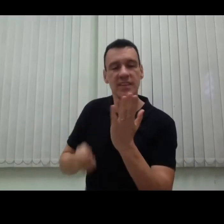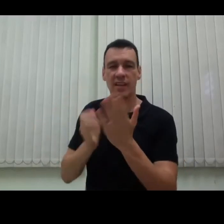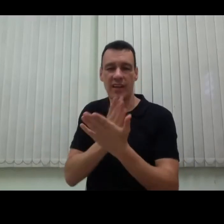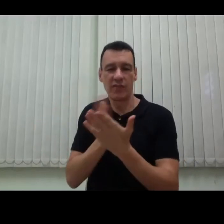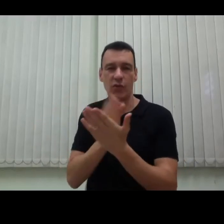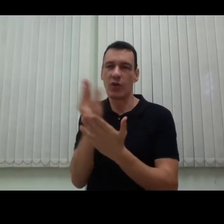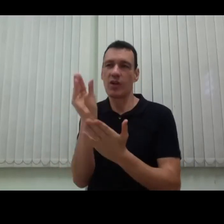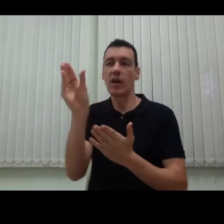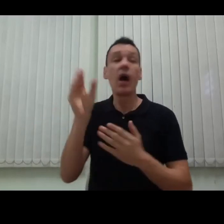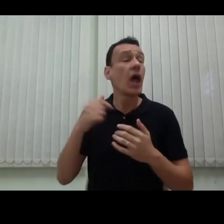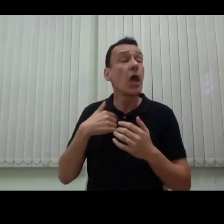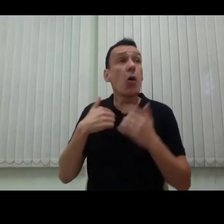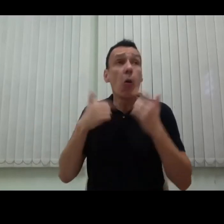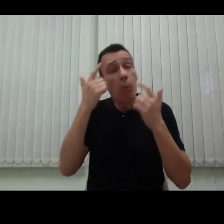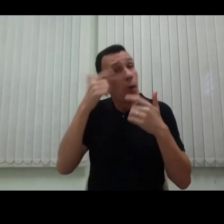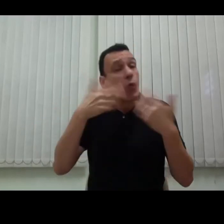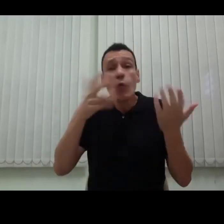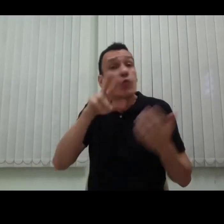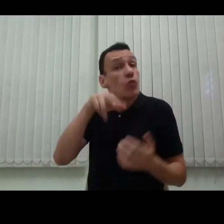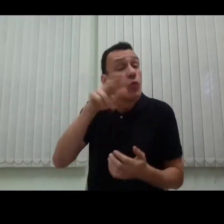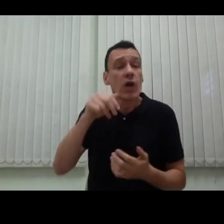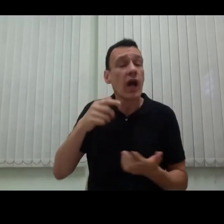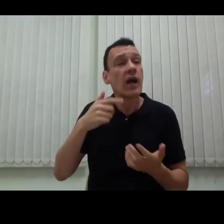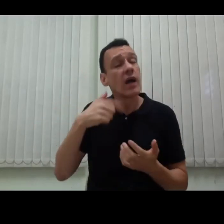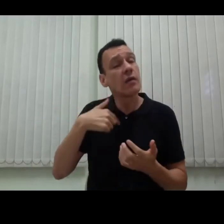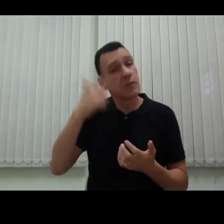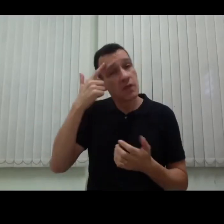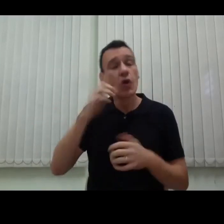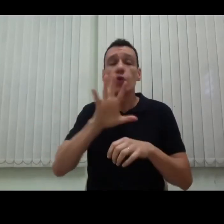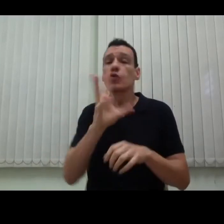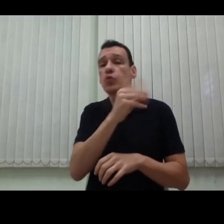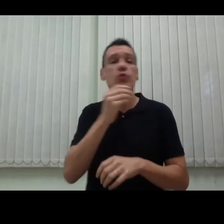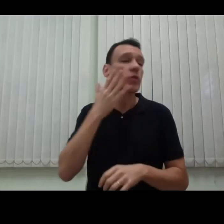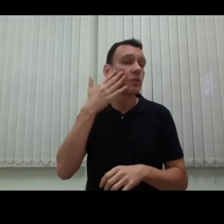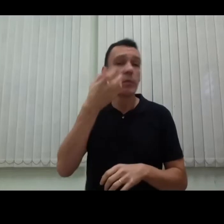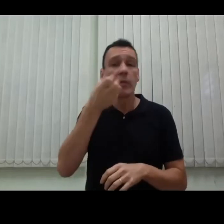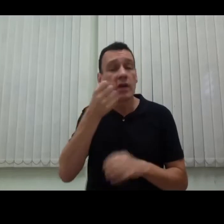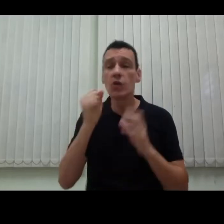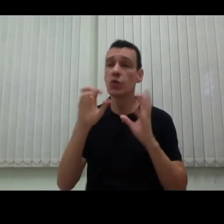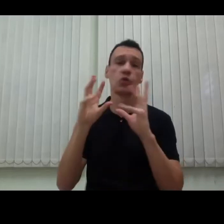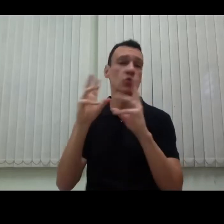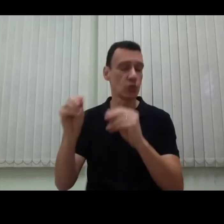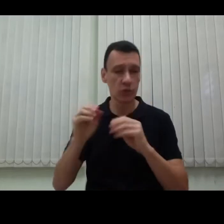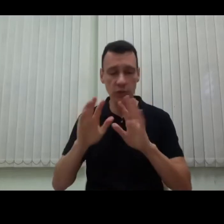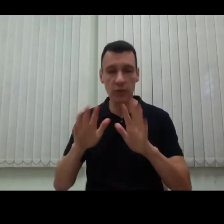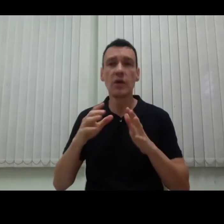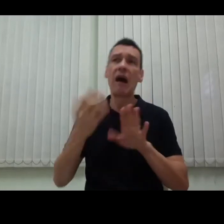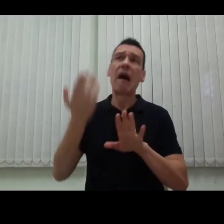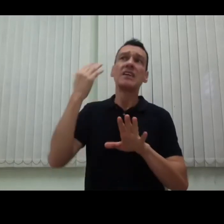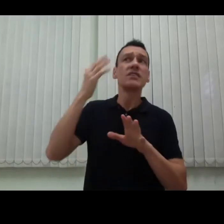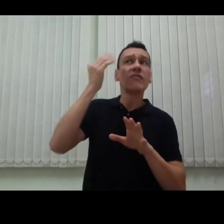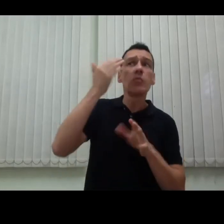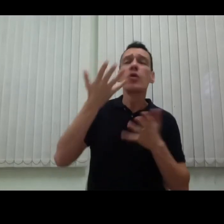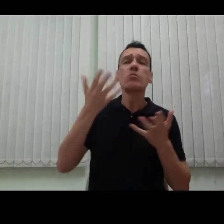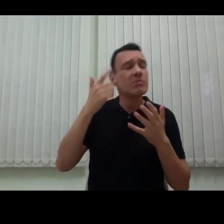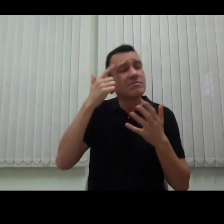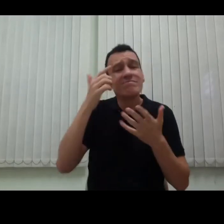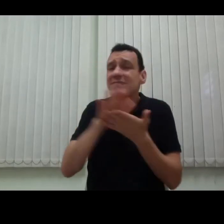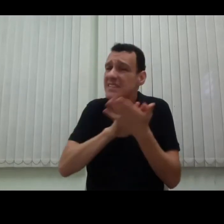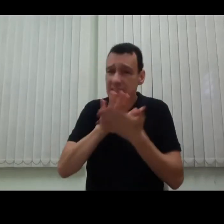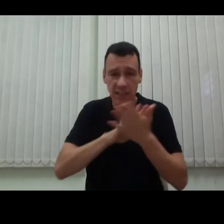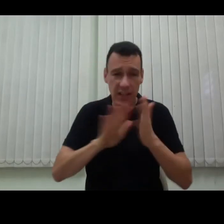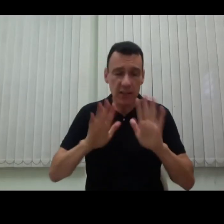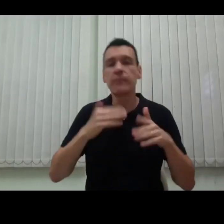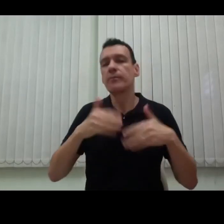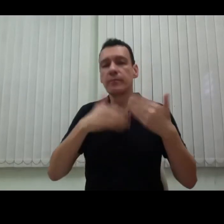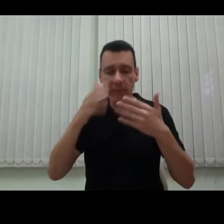da origem desses autores. Mais ou menos nessa idade eu ouvi uma notícia que me deixou absolutamente fascinada, que foi no